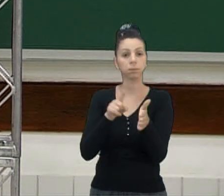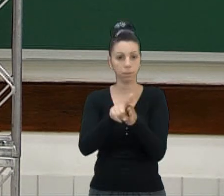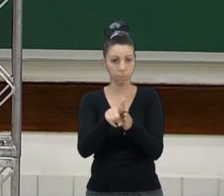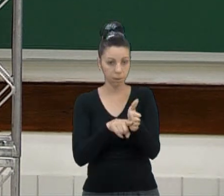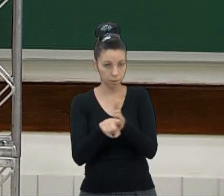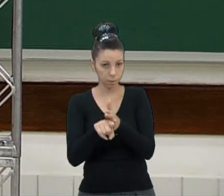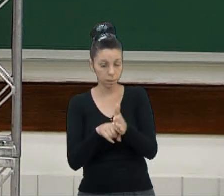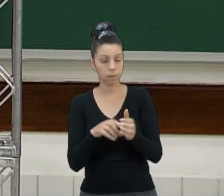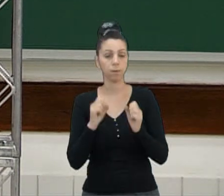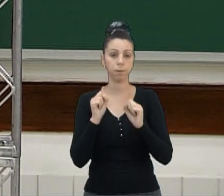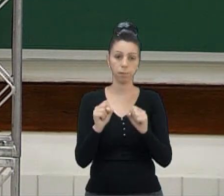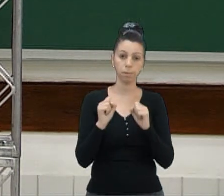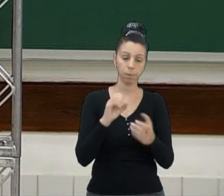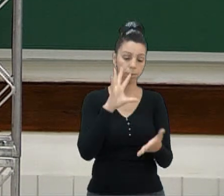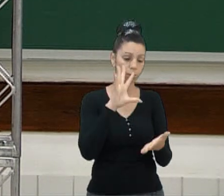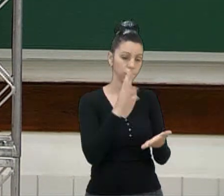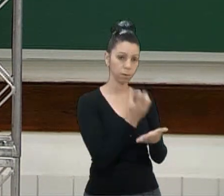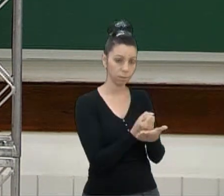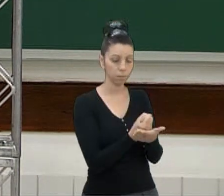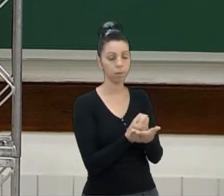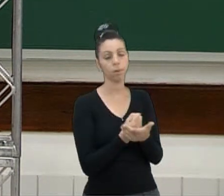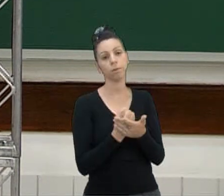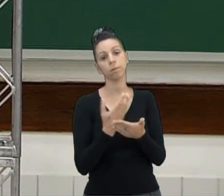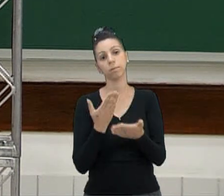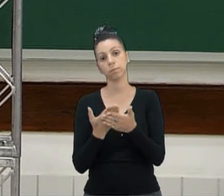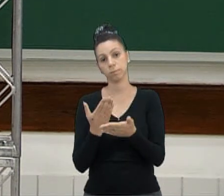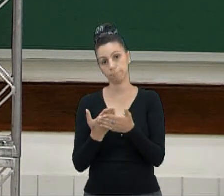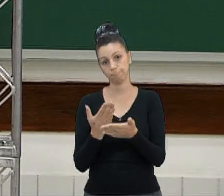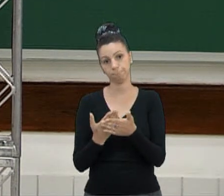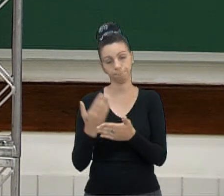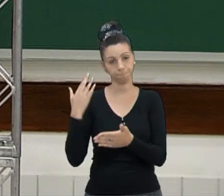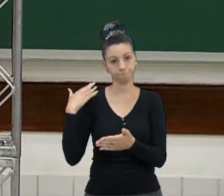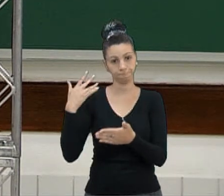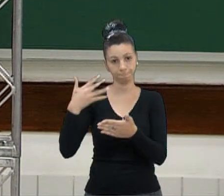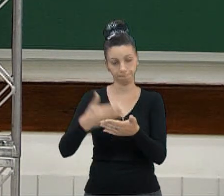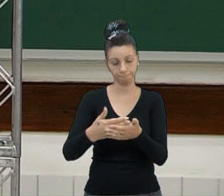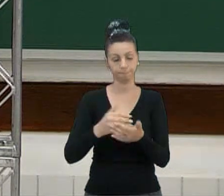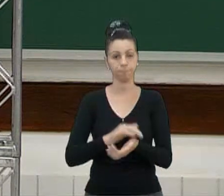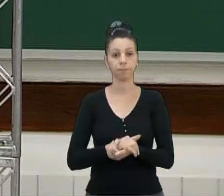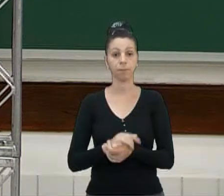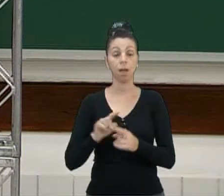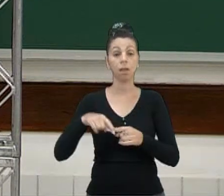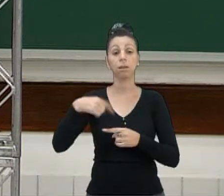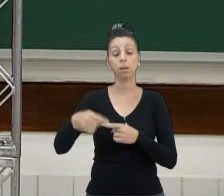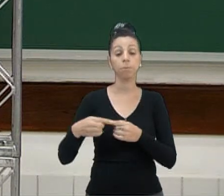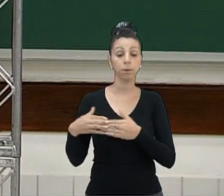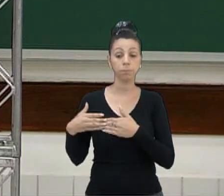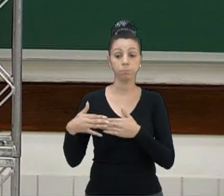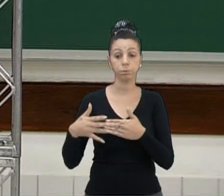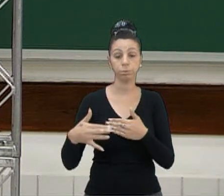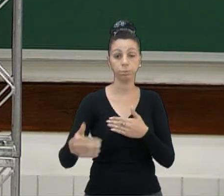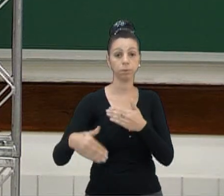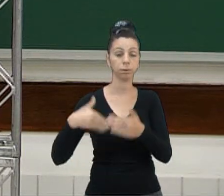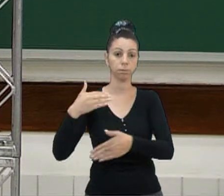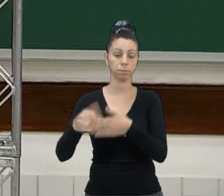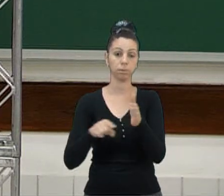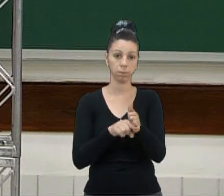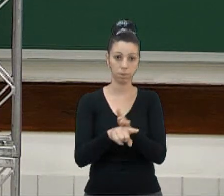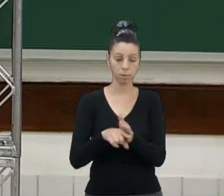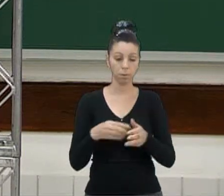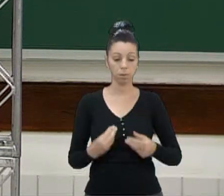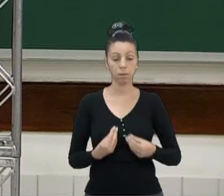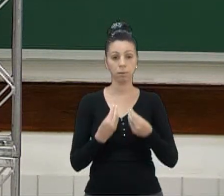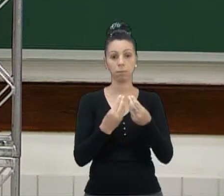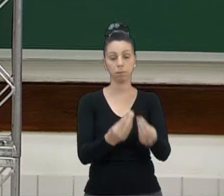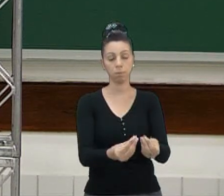realizar. Já podem ter feito anotações do que a gente trabalhou na aula e depois vocês desenvolvam a pesquisa e encaminhem para os professores de